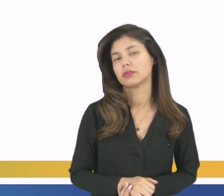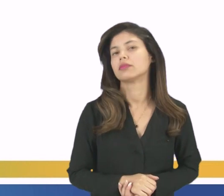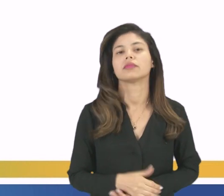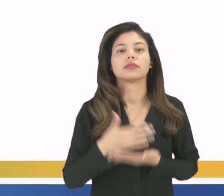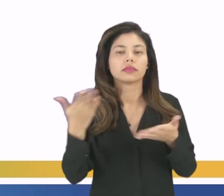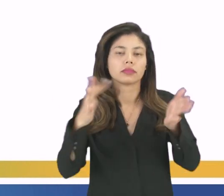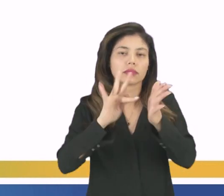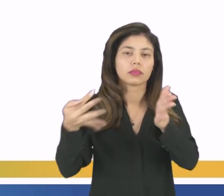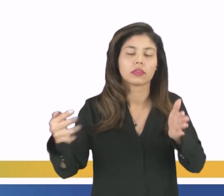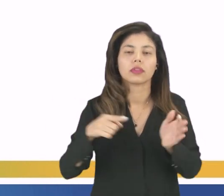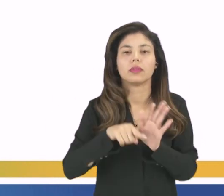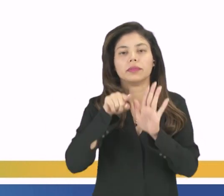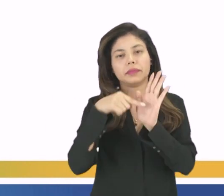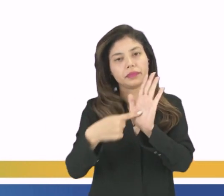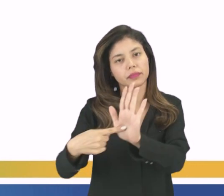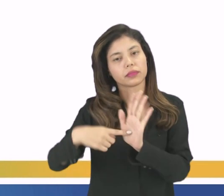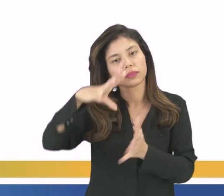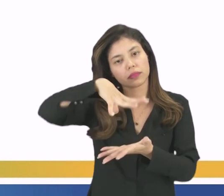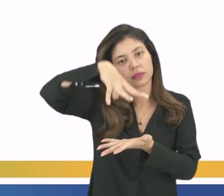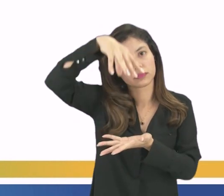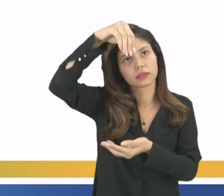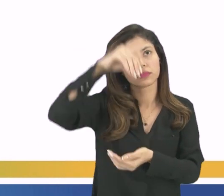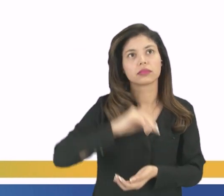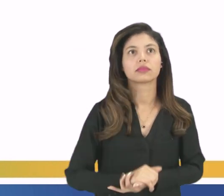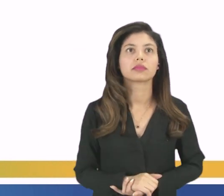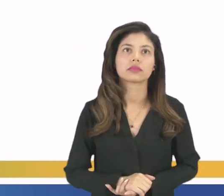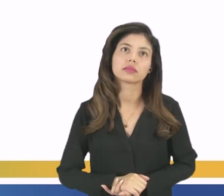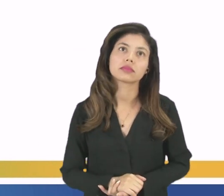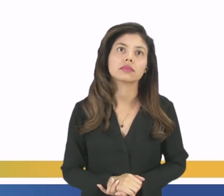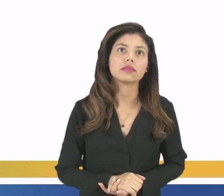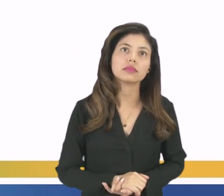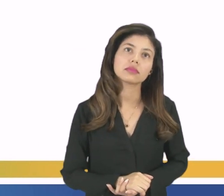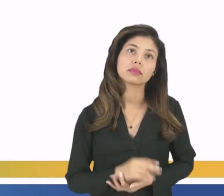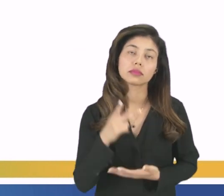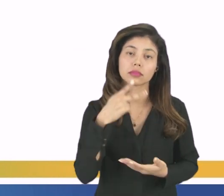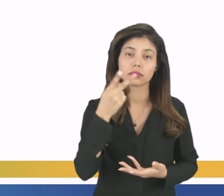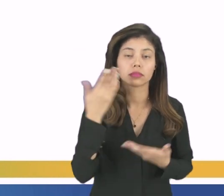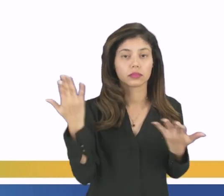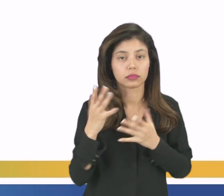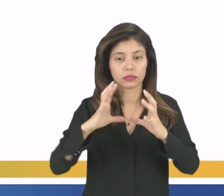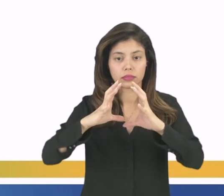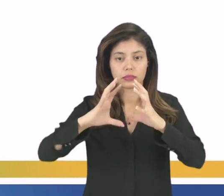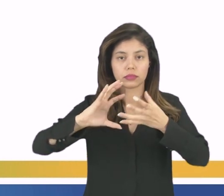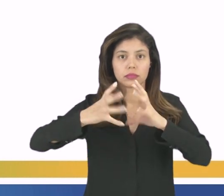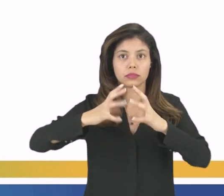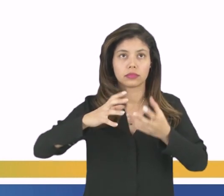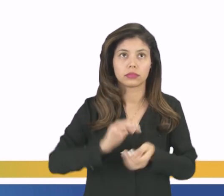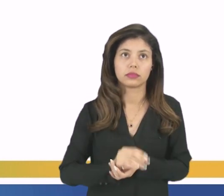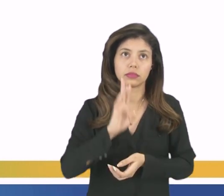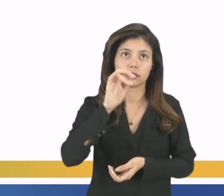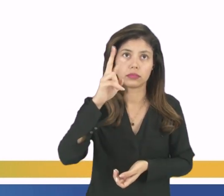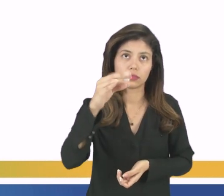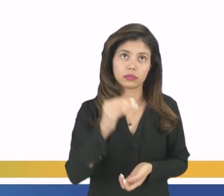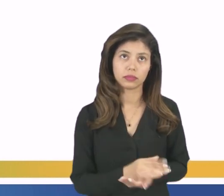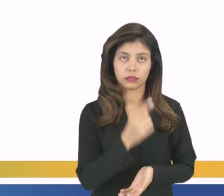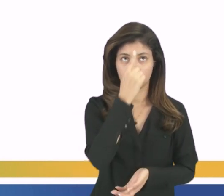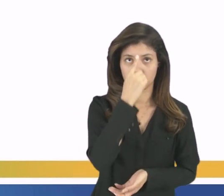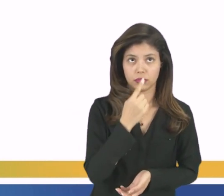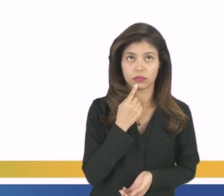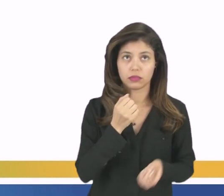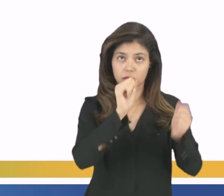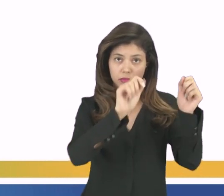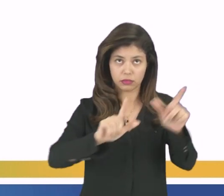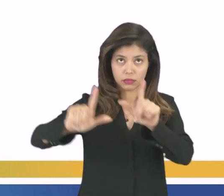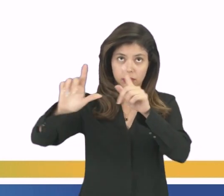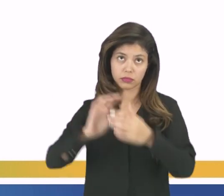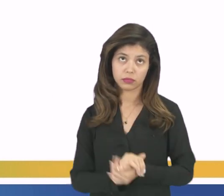aqui a fórmula do volume do cone. Vamos falar agora da esfera. A esfera na geometria espacial, presta